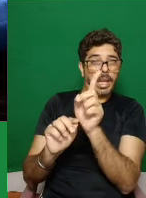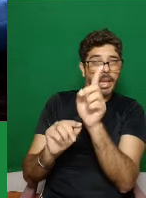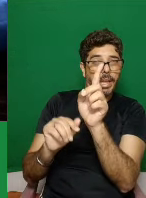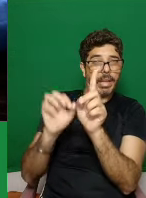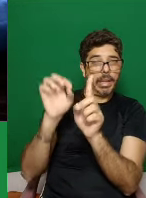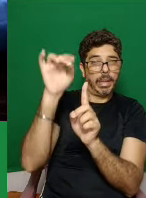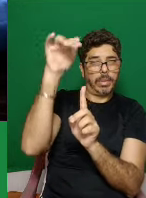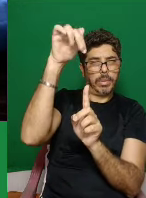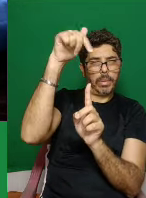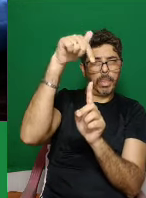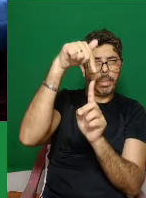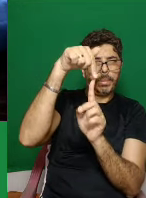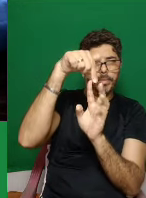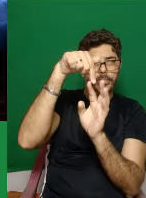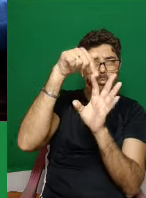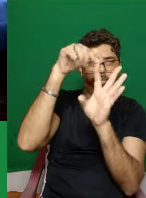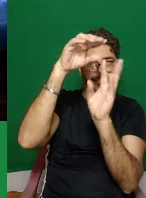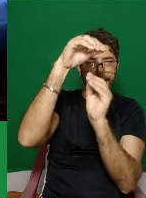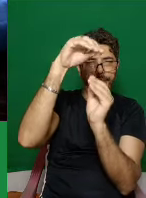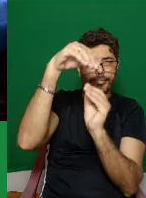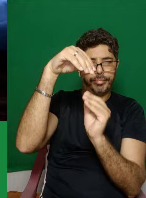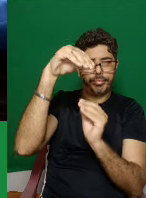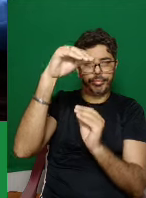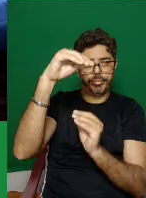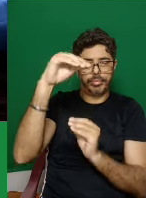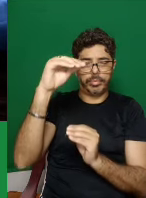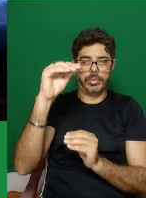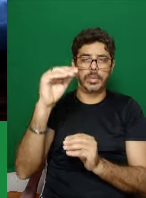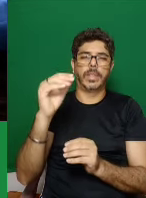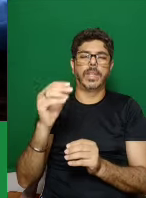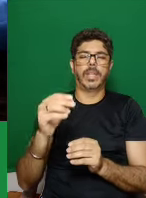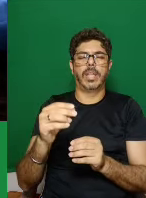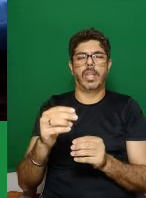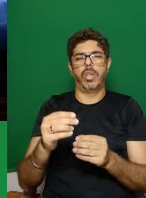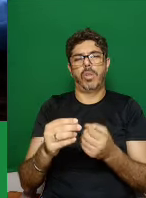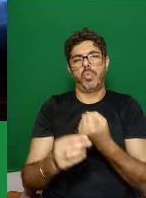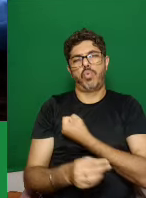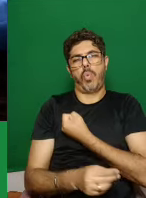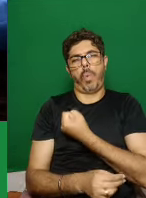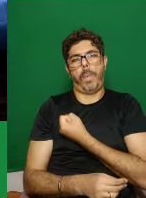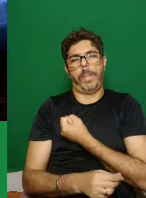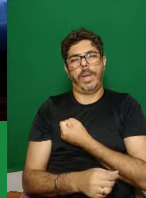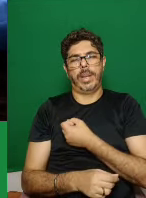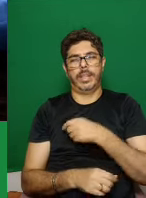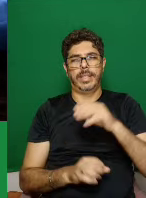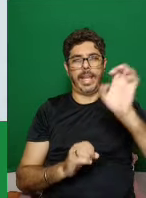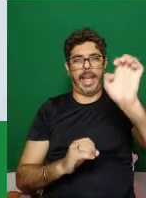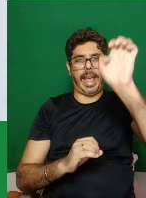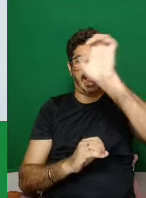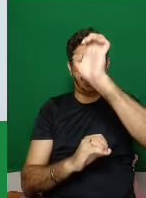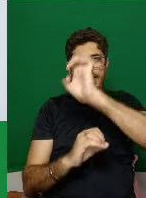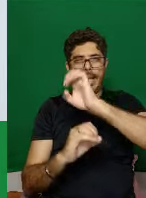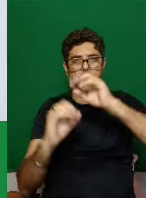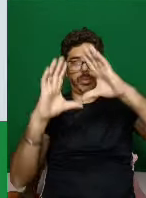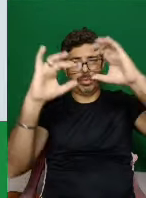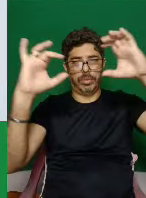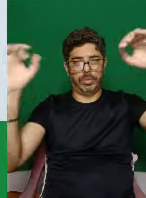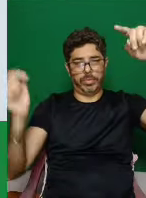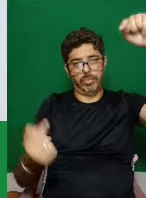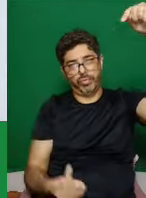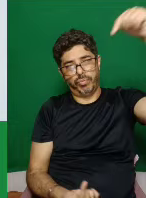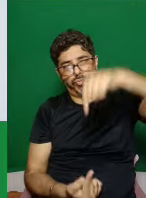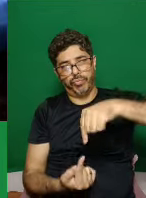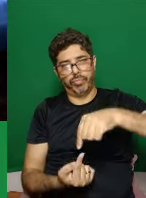então um caminho condutor através do qual um grande número de elétrons flui da nuvem para o solo. Para equilibrar o fluxo